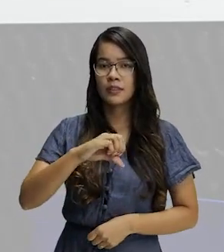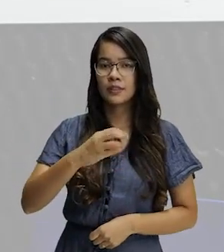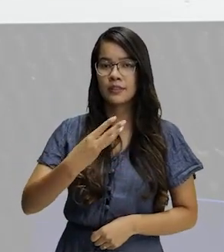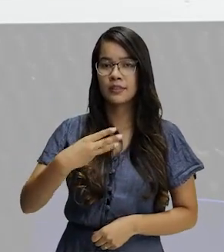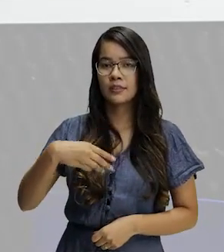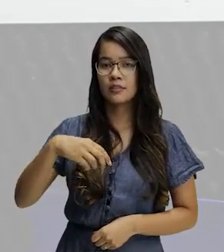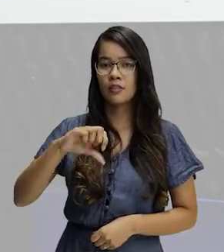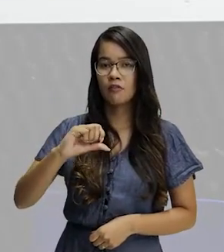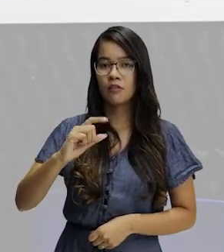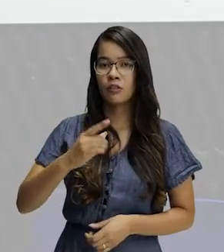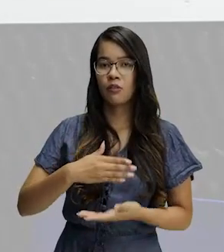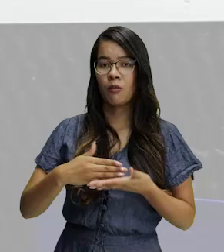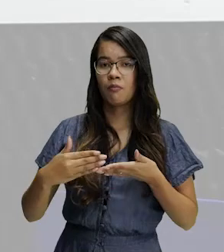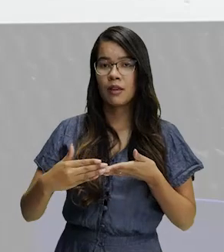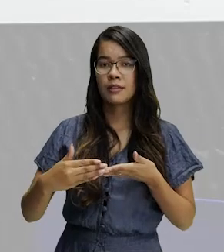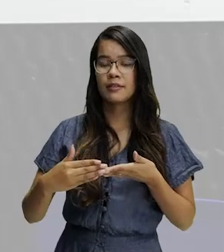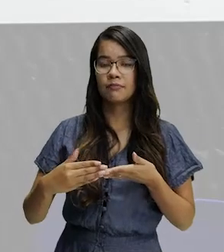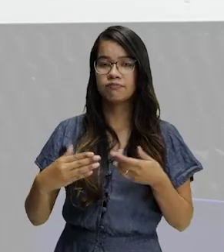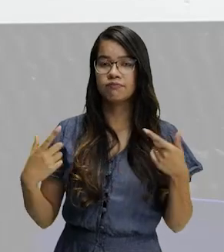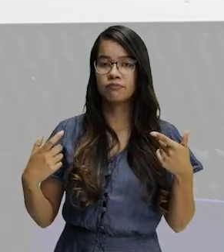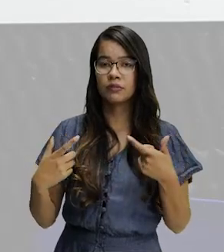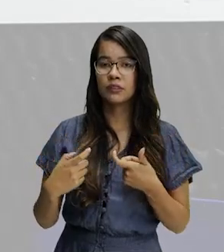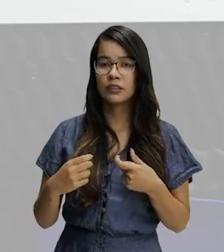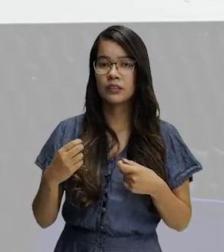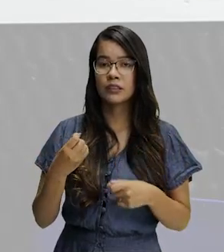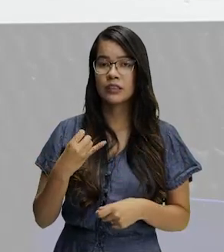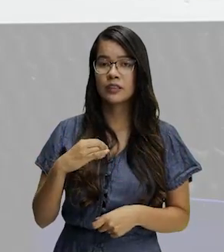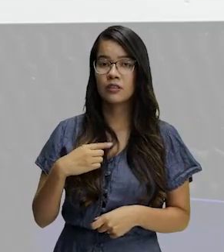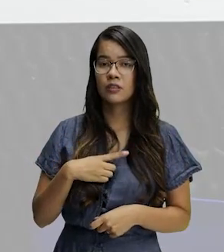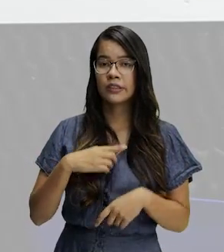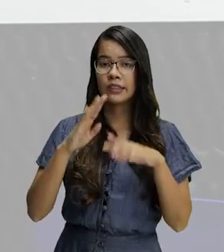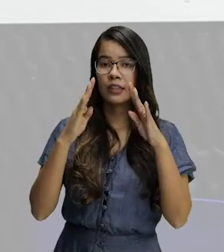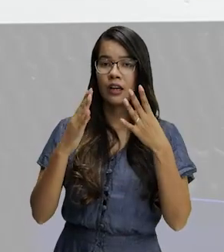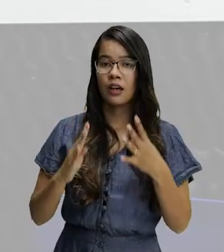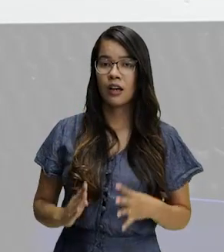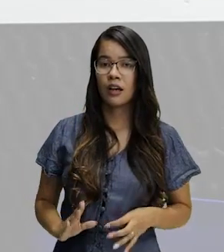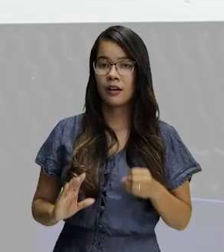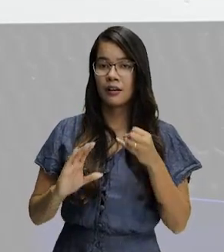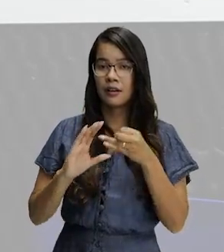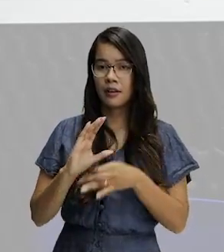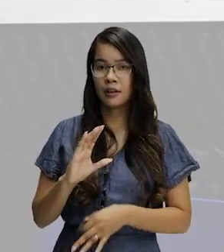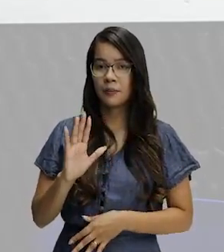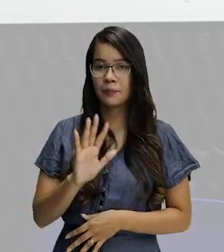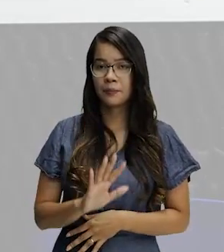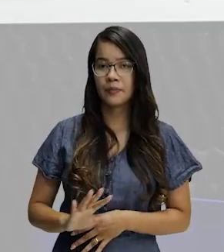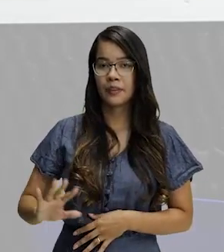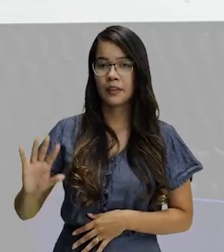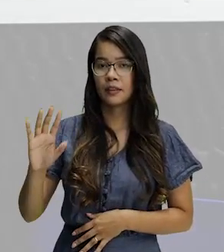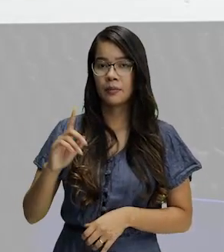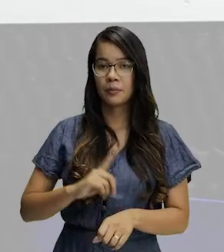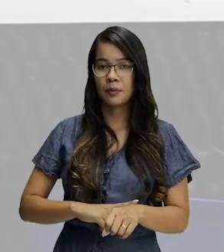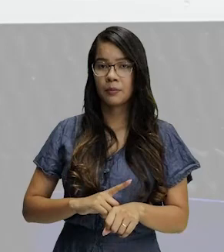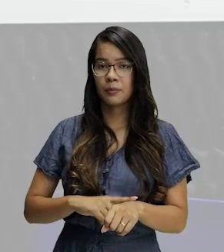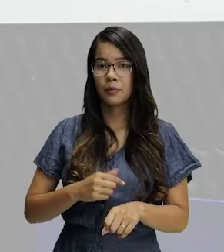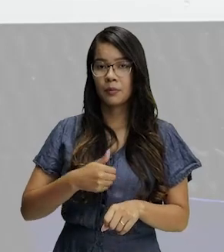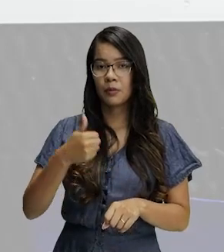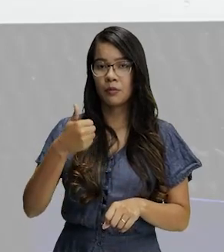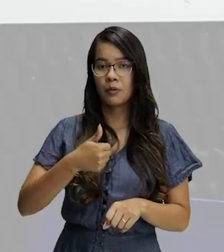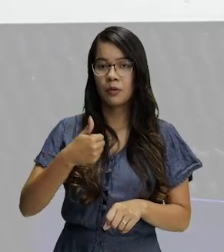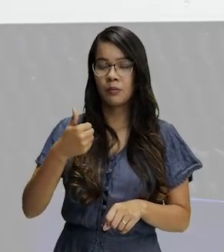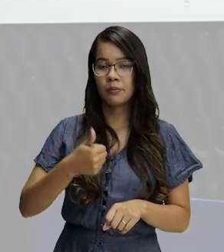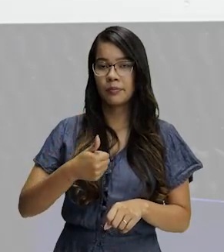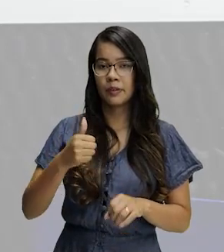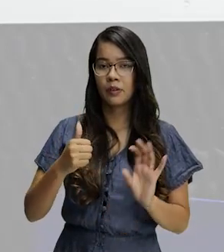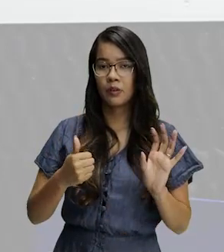características gerais das fases, no primeiro momento você tem uma guerra na Europa,